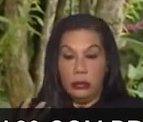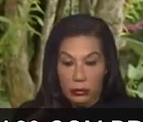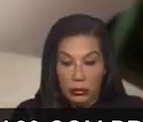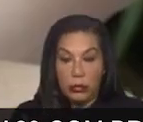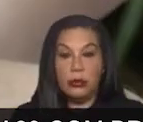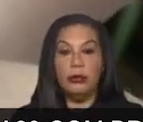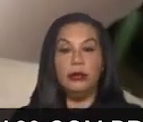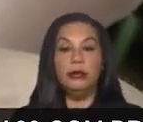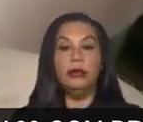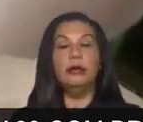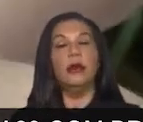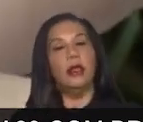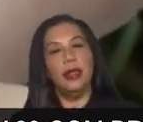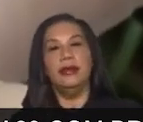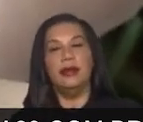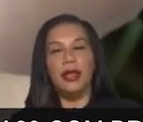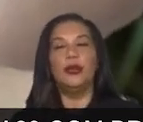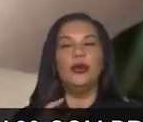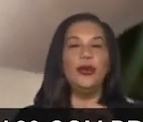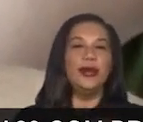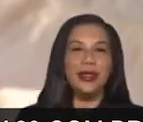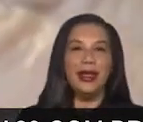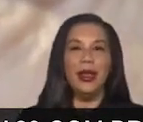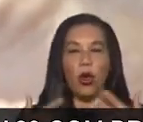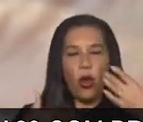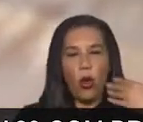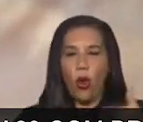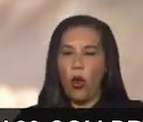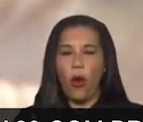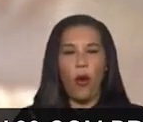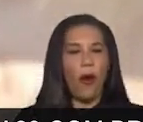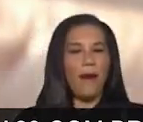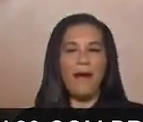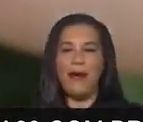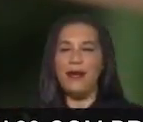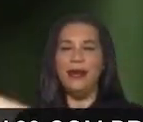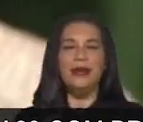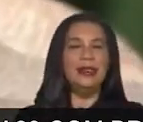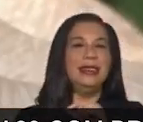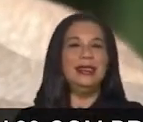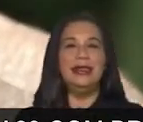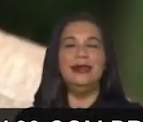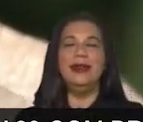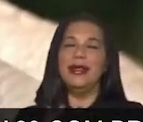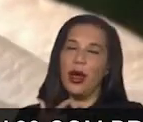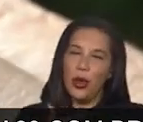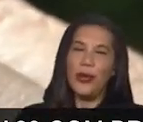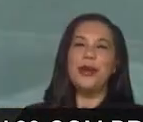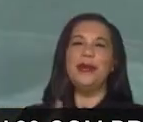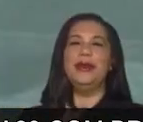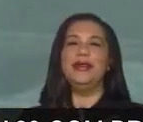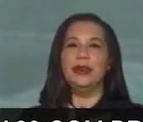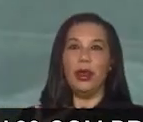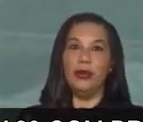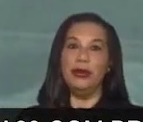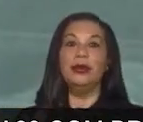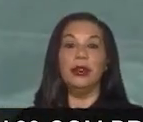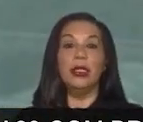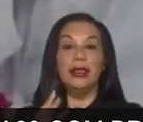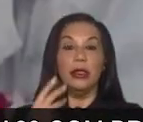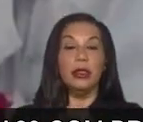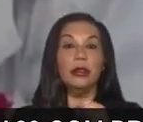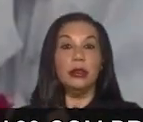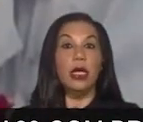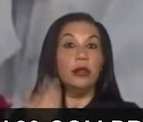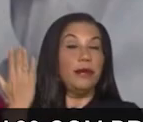tremendo. Kátia sente na pele, ou melhor, no corpo todo, os efeitos da maior crise sanitária do século. Há 3 anos começava